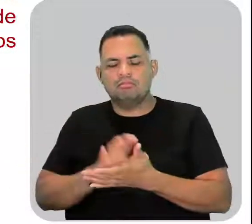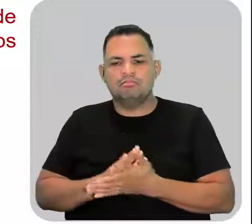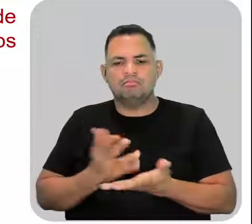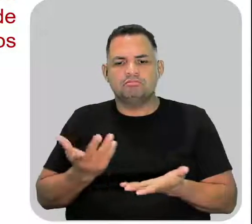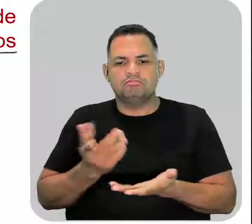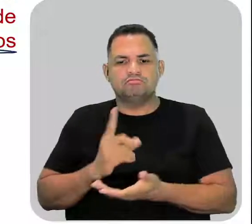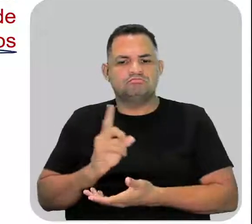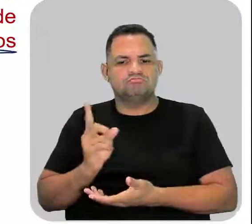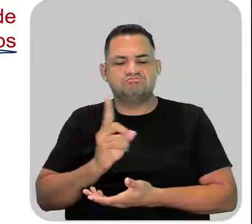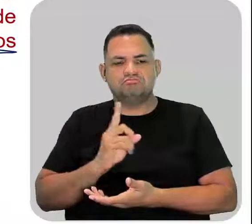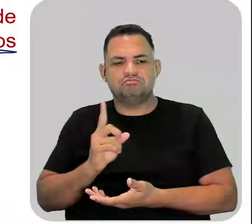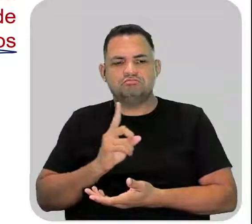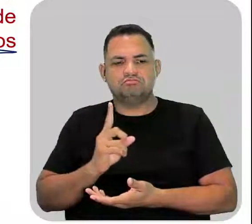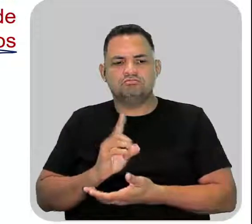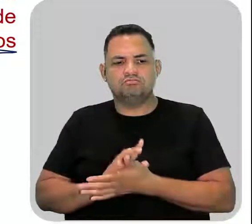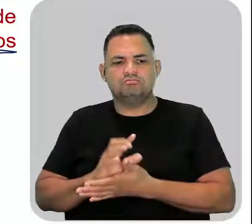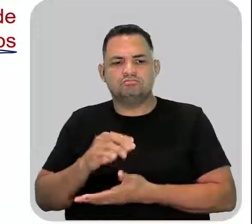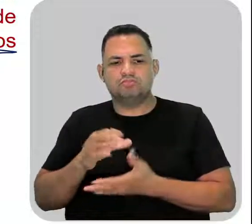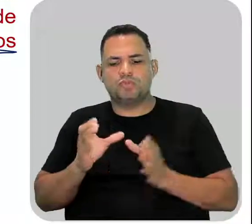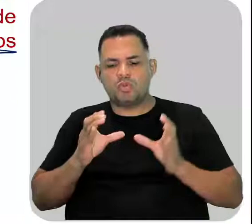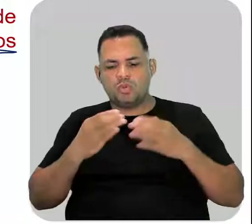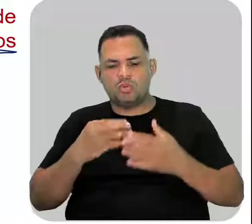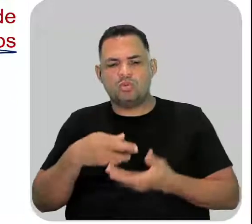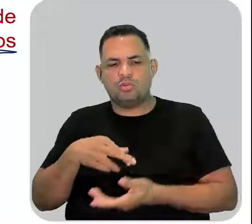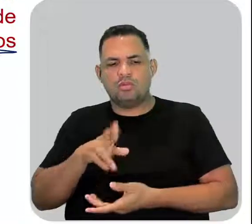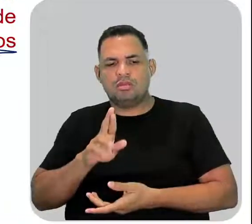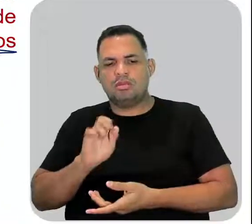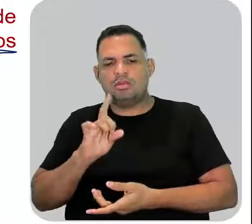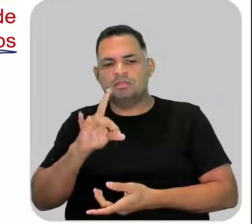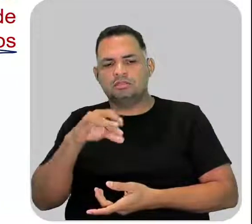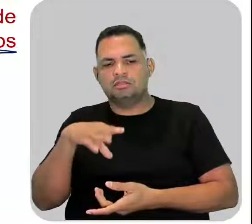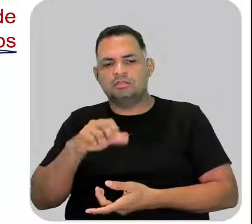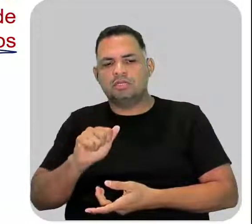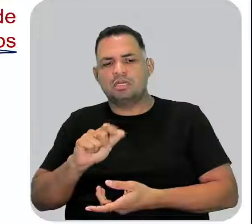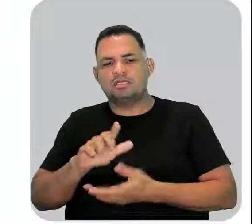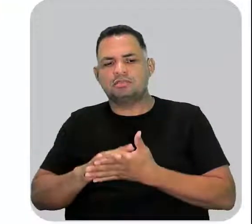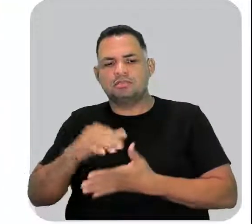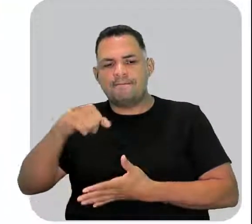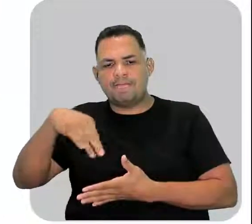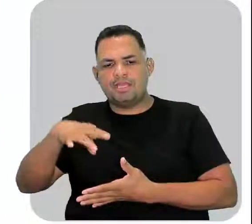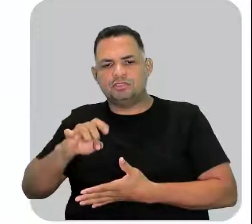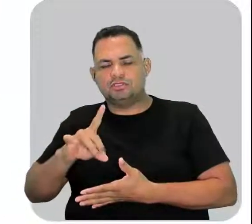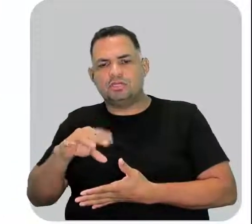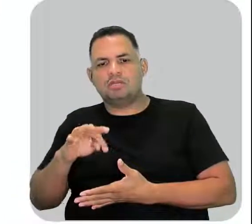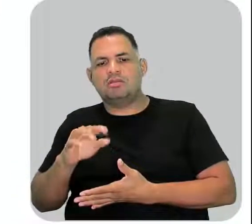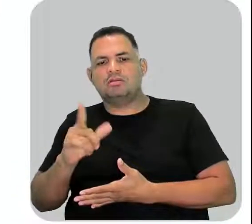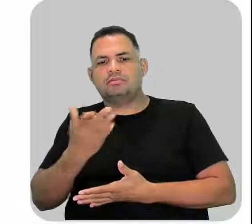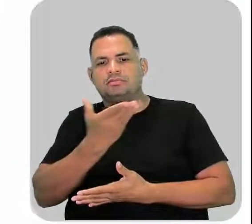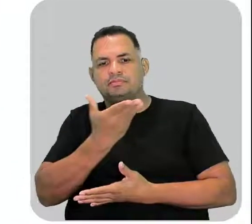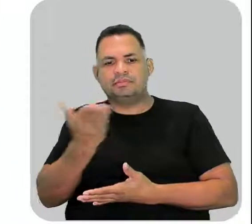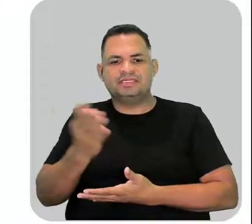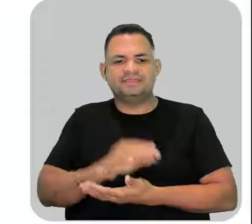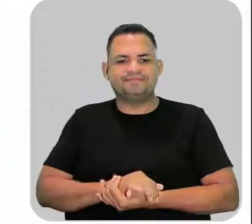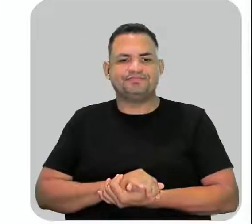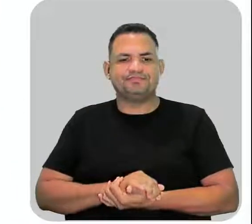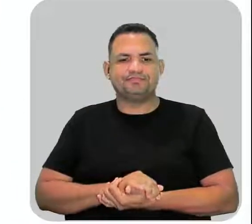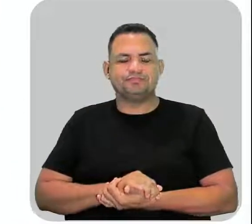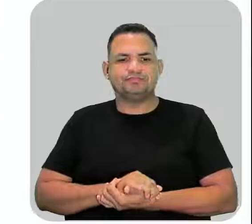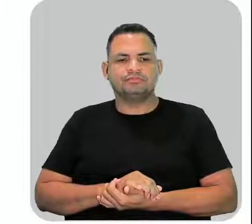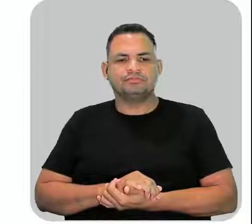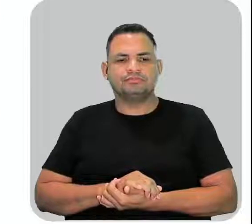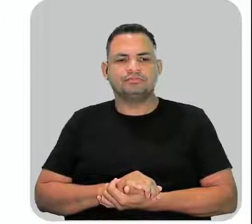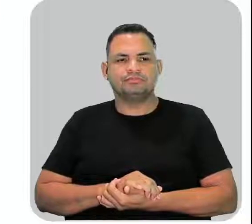de nenhum dos grupos radicais metil. Olha só aqui a